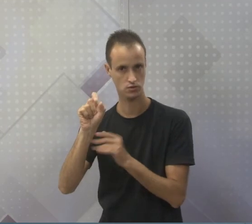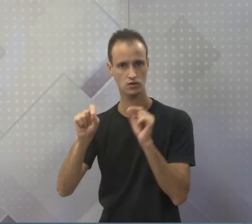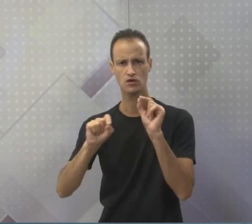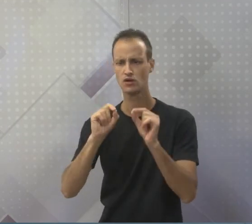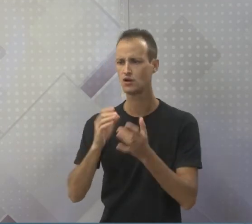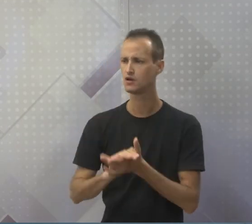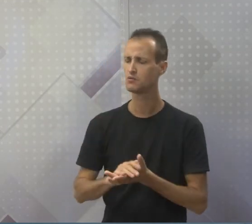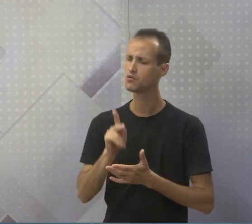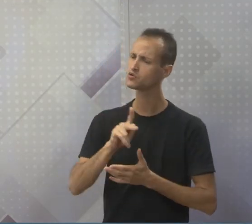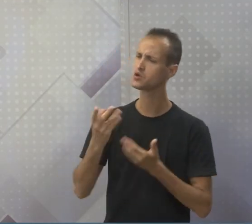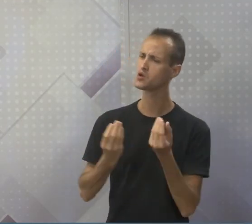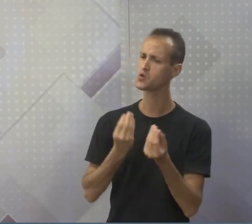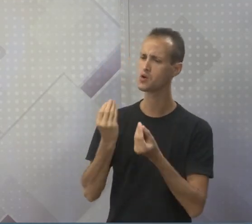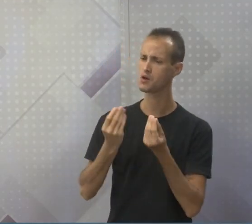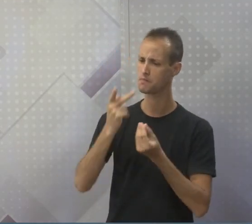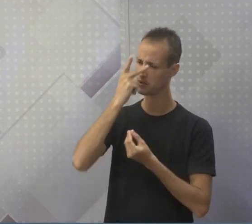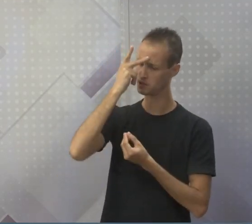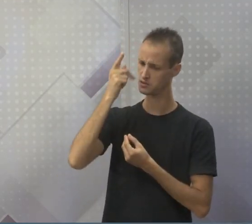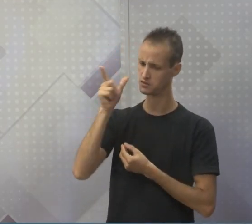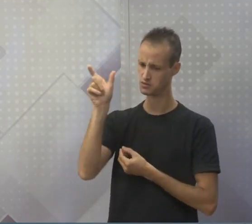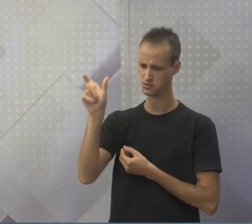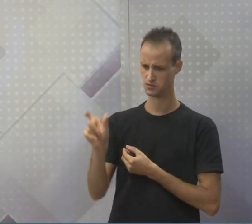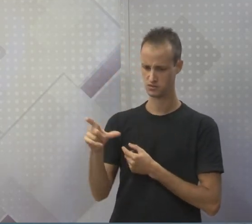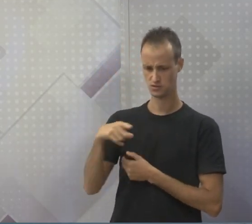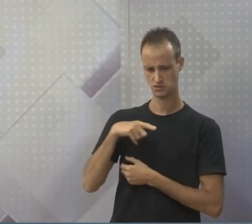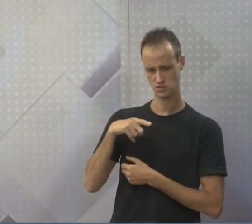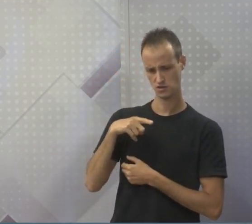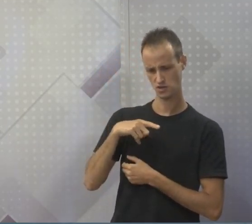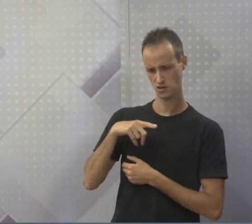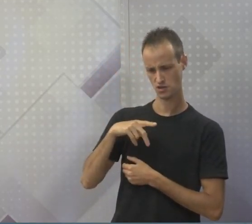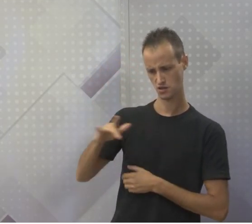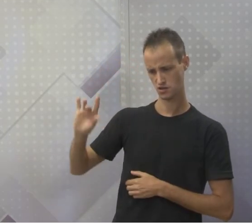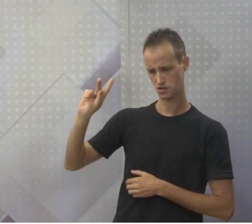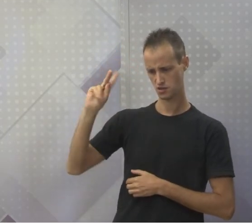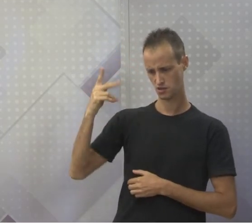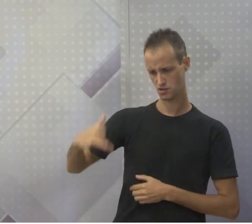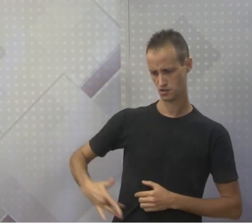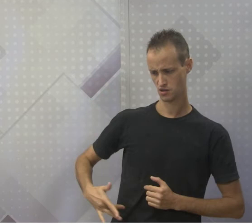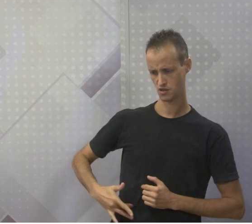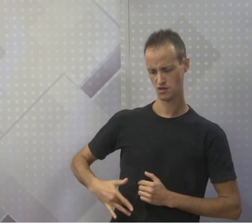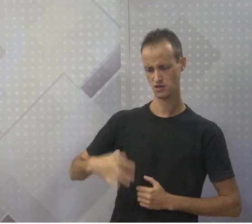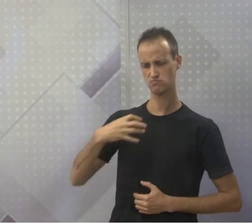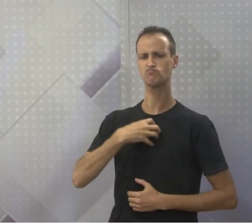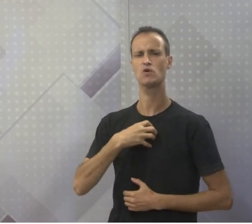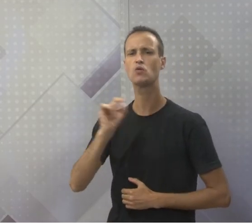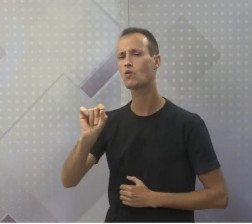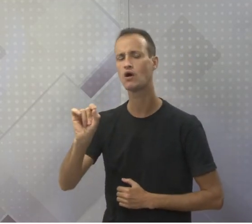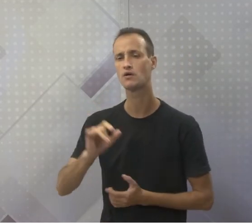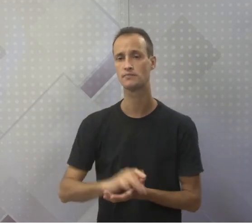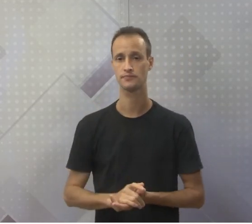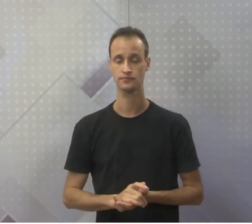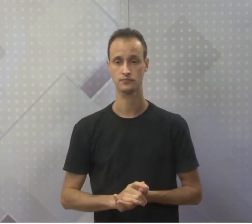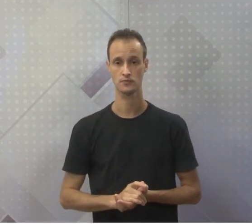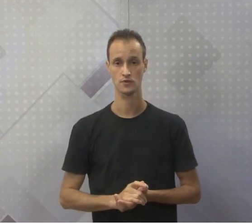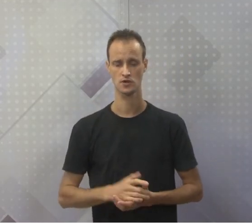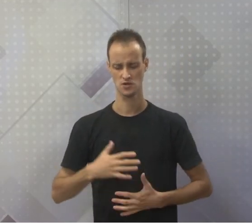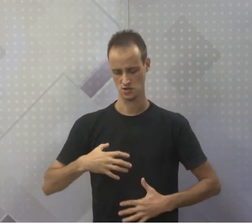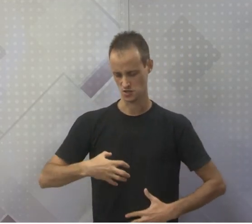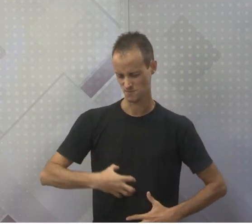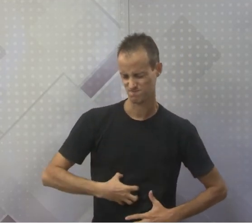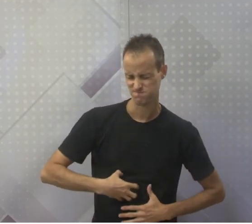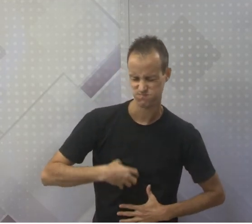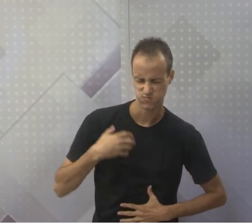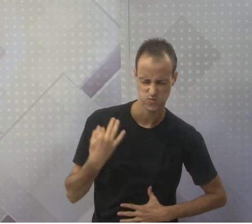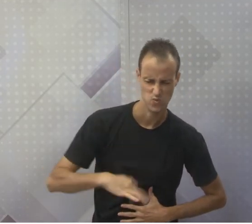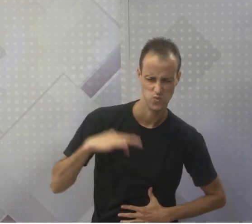quando alguém tem hepatite, o que é que ele sente? Vem para cá, gente, olha, dor abdominal,